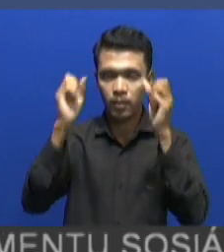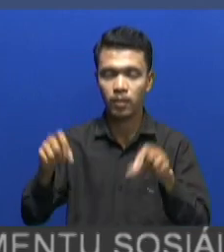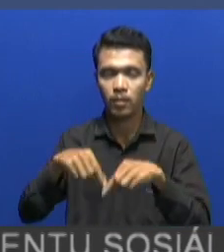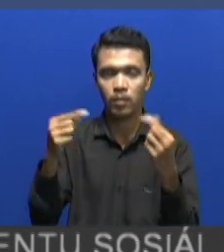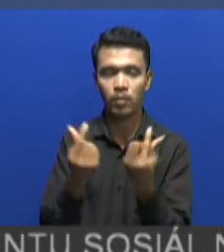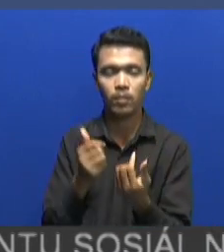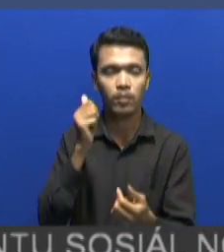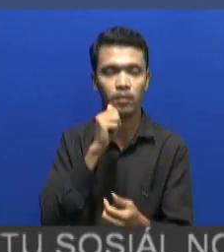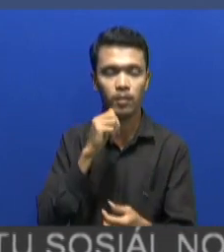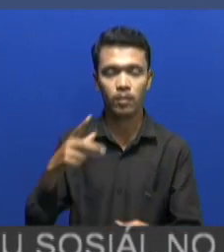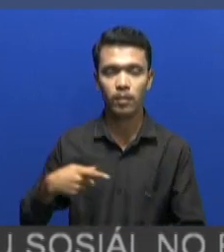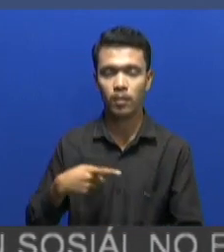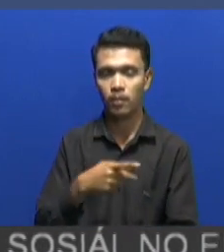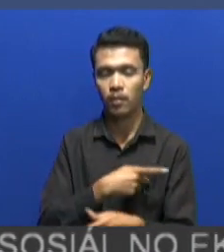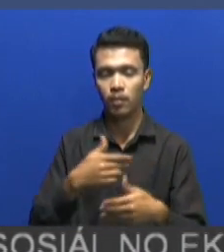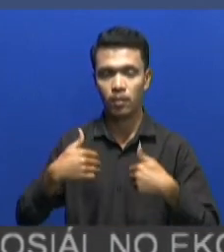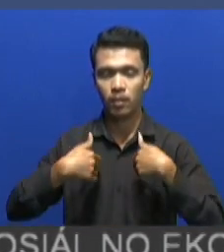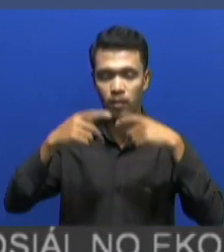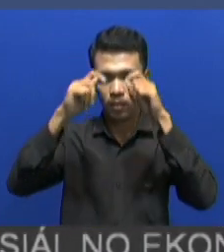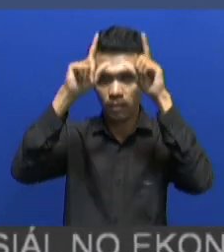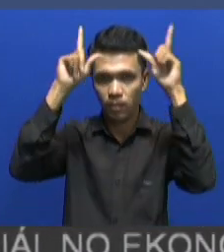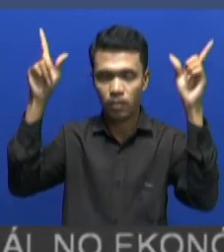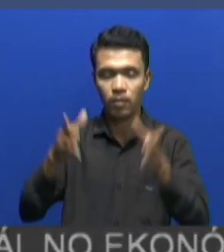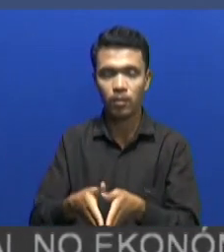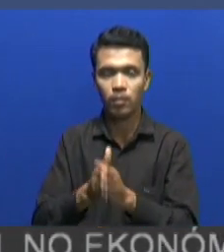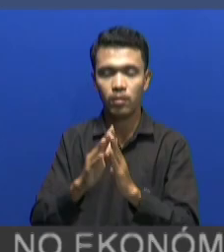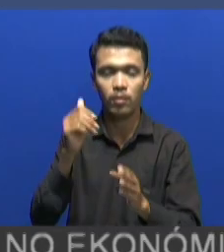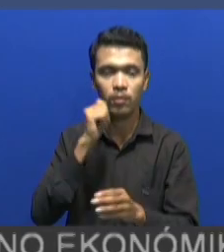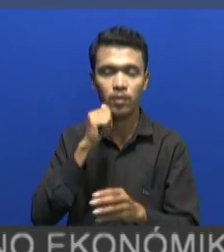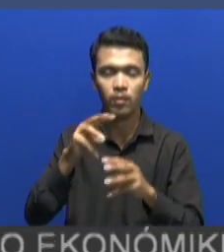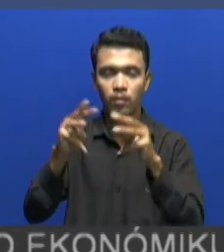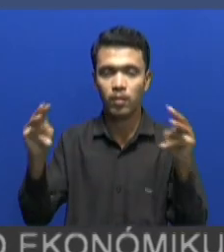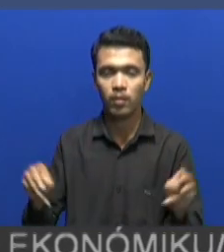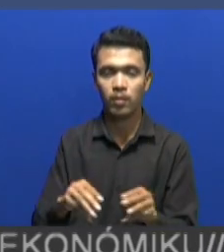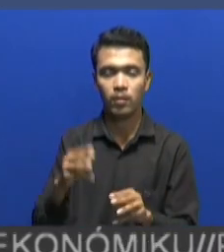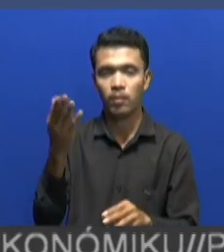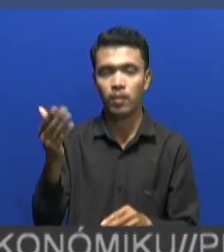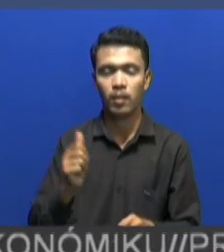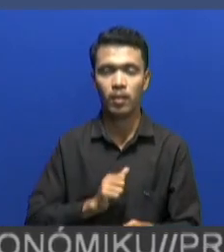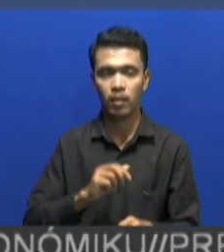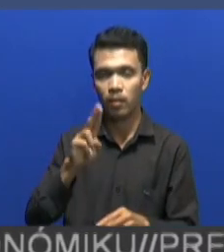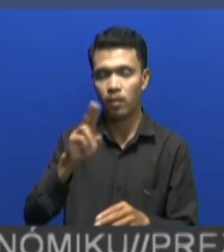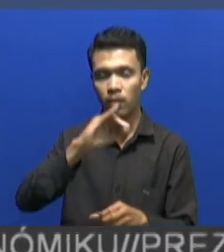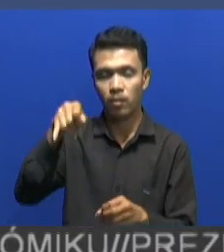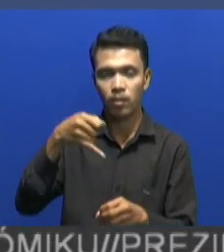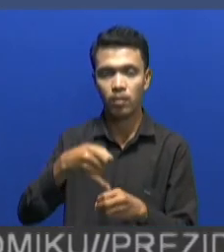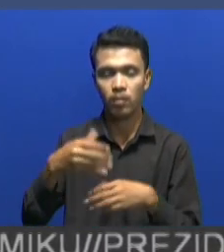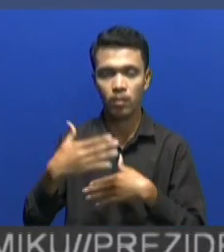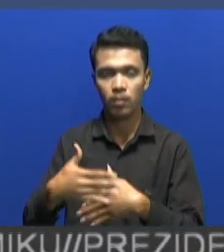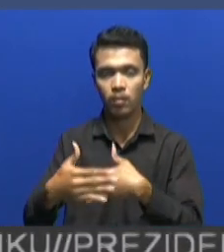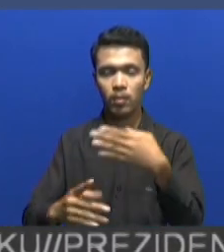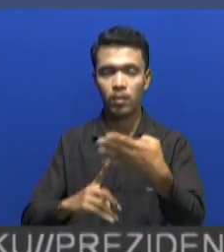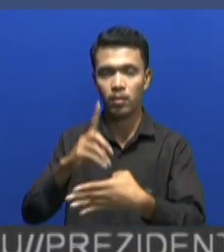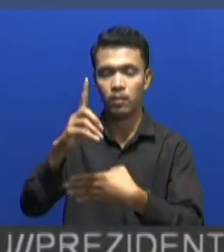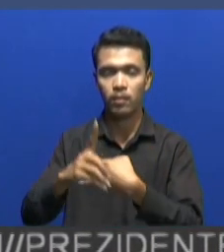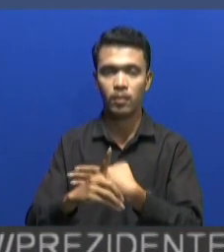Presidente Grupo Veto Parlamentar Ihe Timor Leste encoraja Veto Rural Sira Ihe Aileu ato envolve an Ihe processo